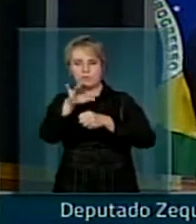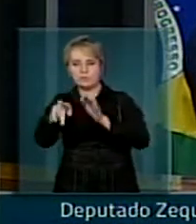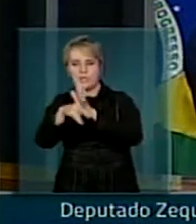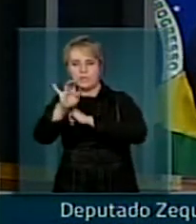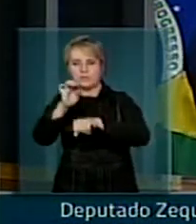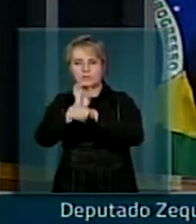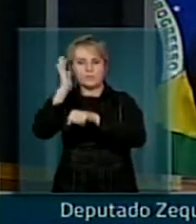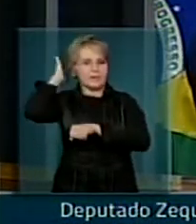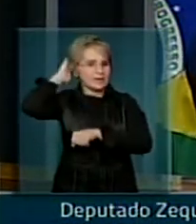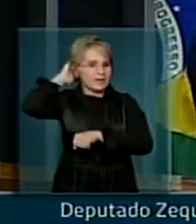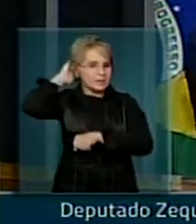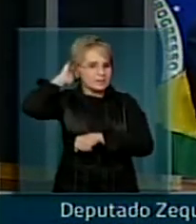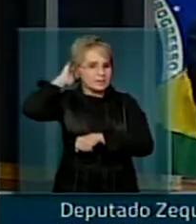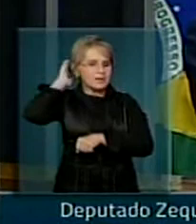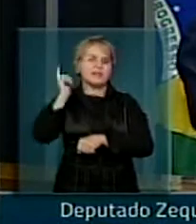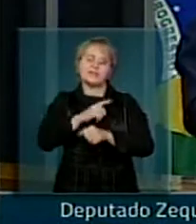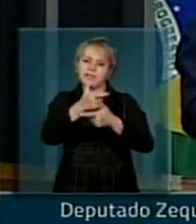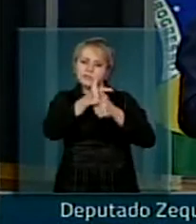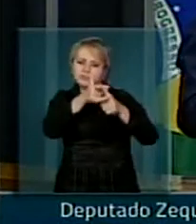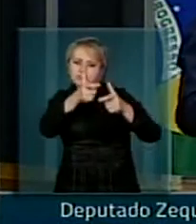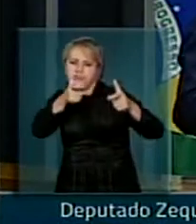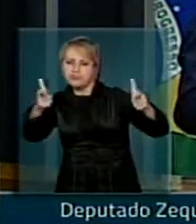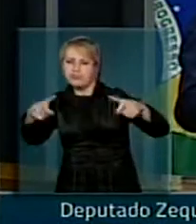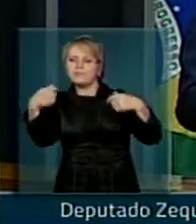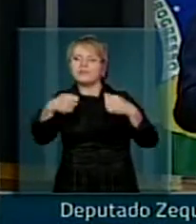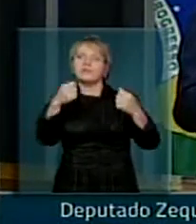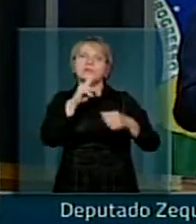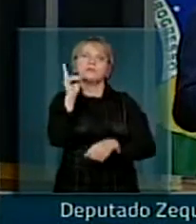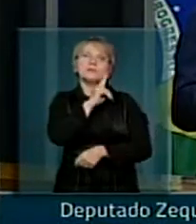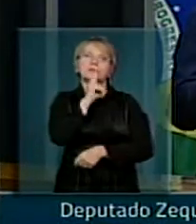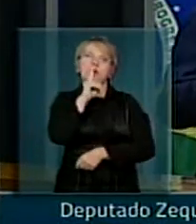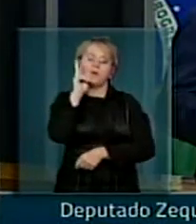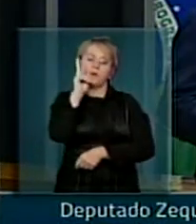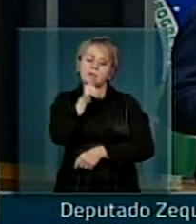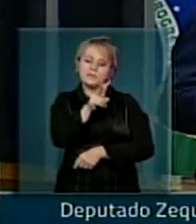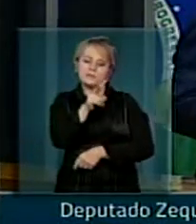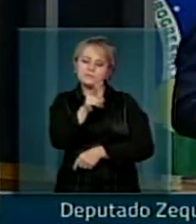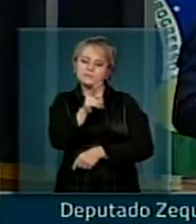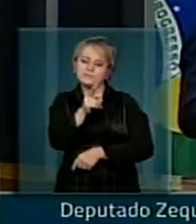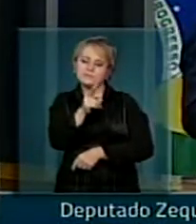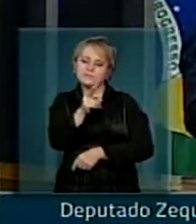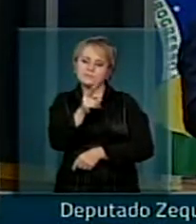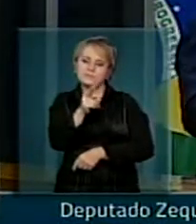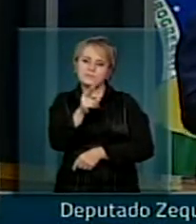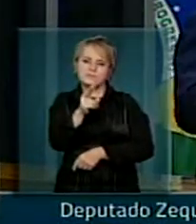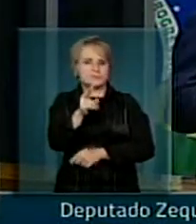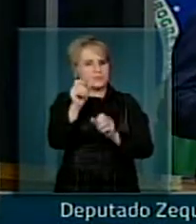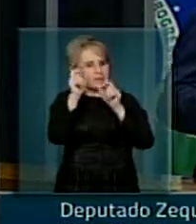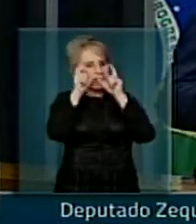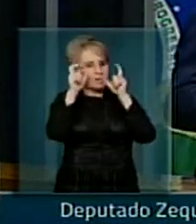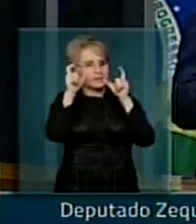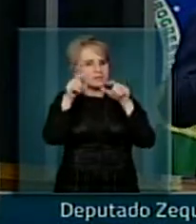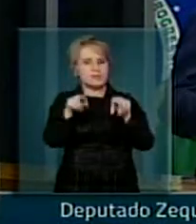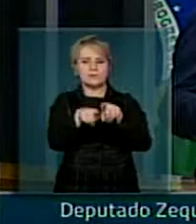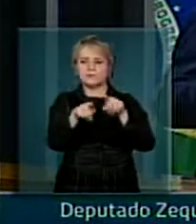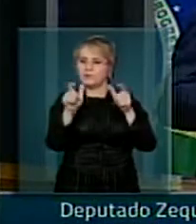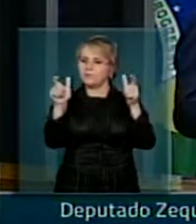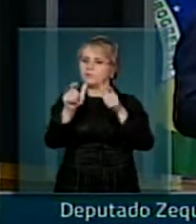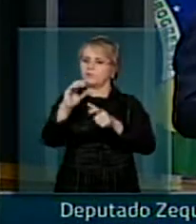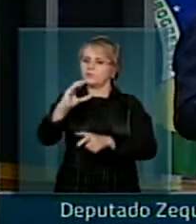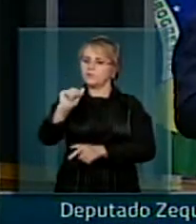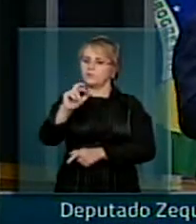Temos uma necessidade muito grande de que seja olhada de forma diferenciada. A região do Carajás, região